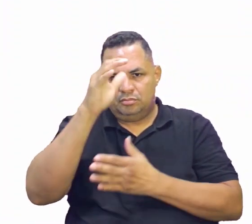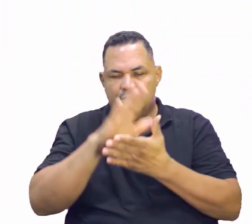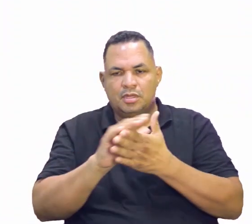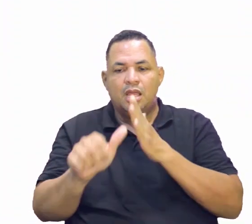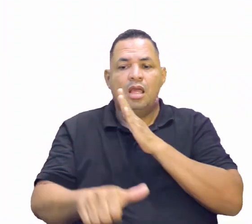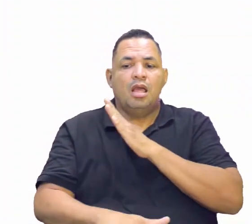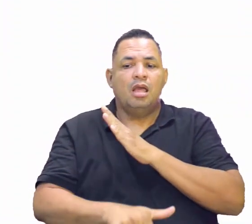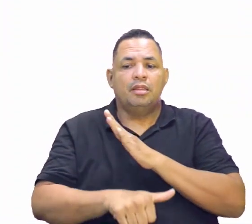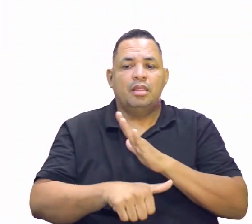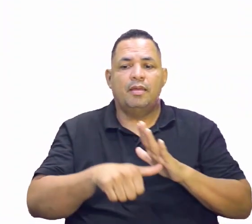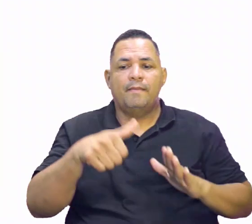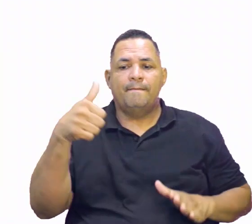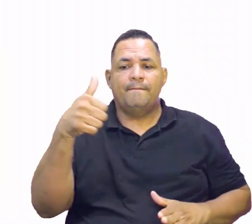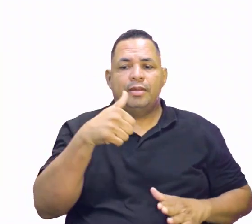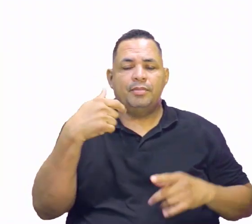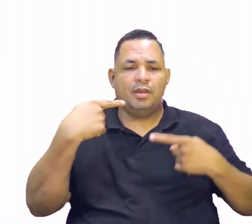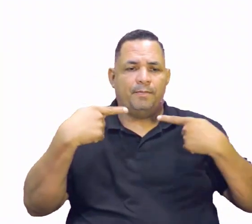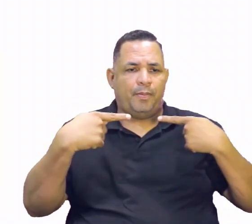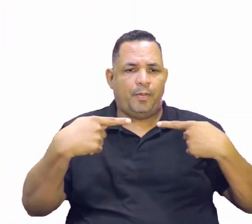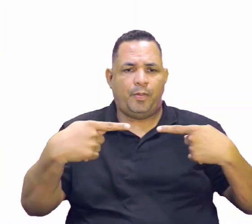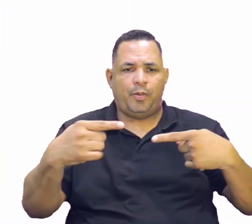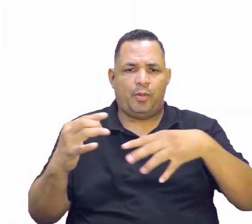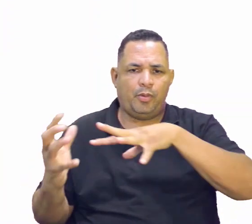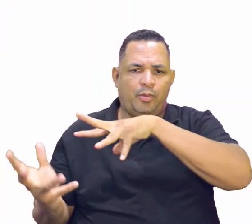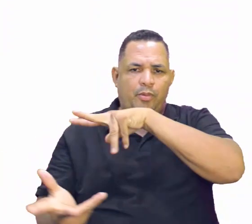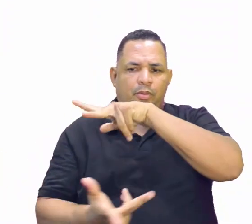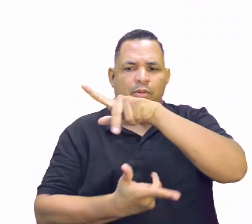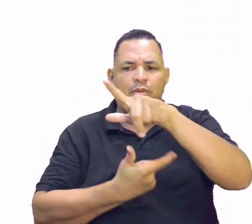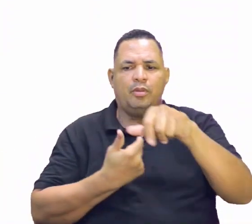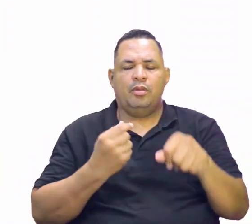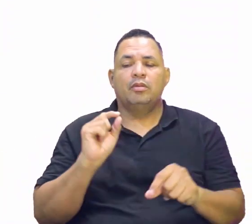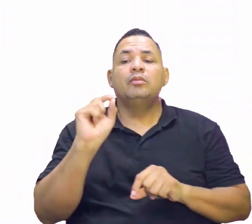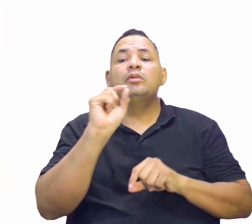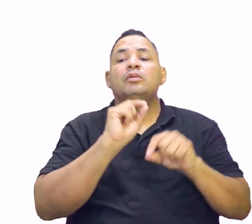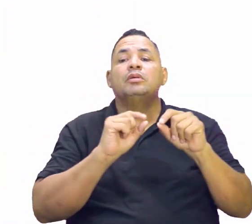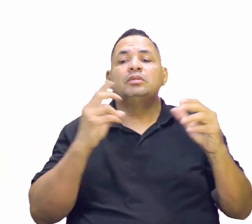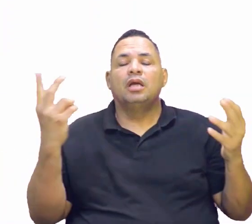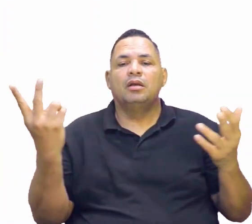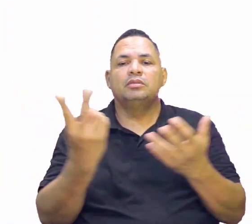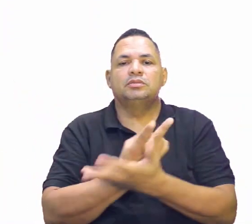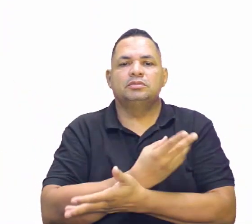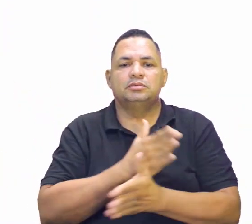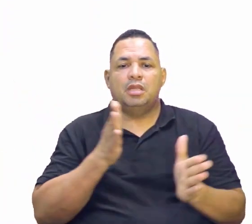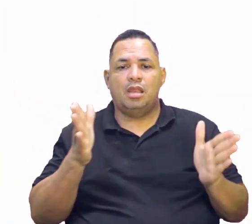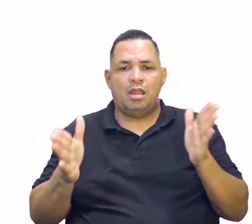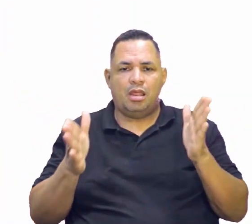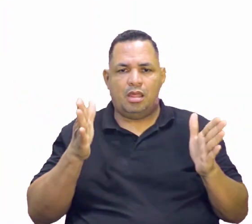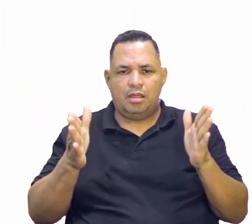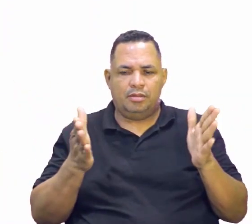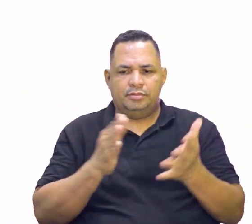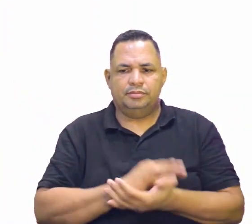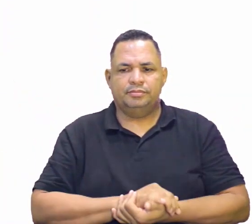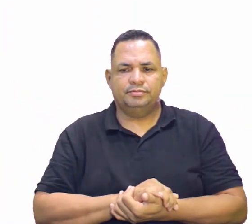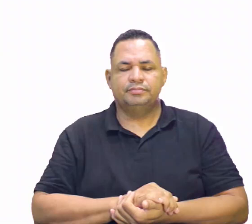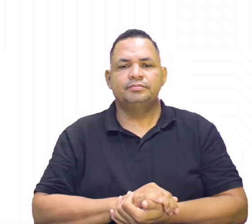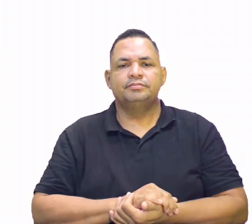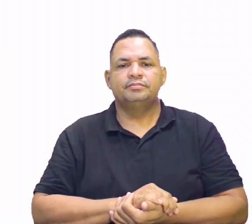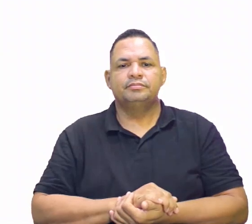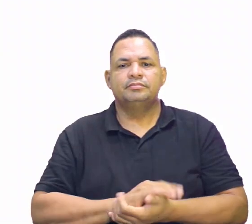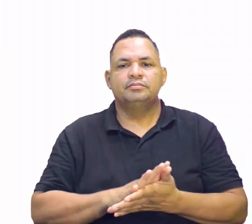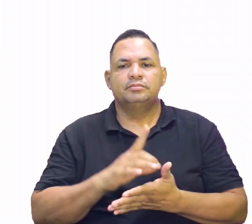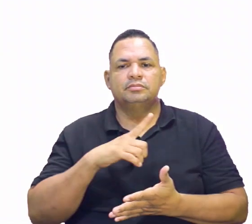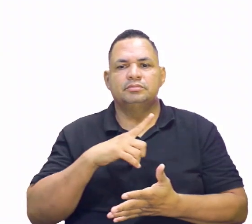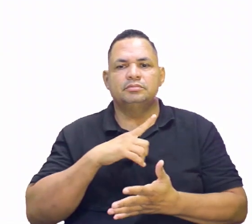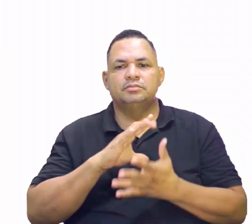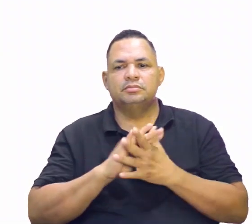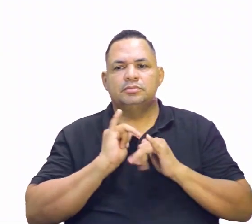da Primeira Guerra Mundial. Então vejam os acontecimentos da época. Os dadaístas pregavam